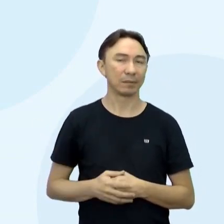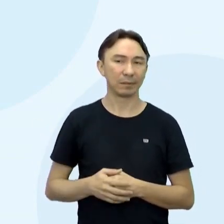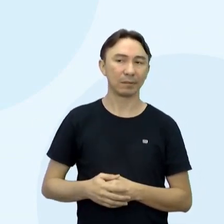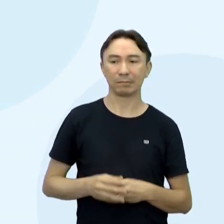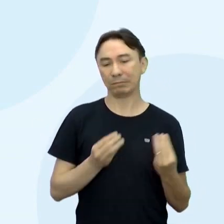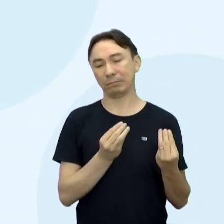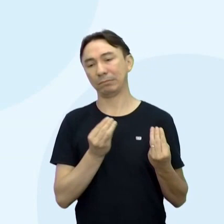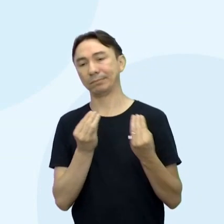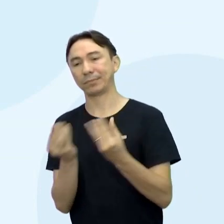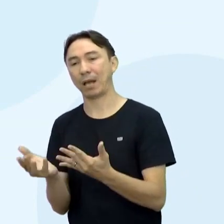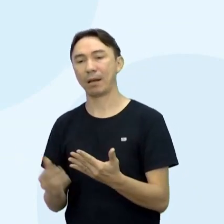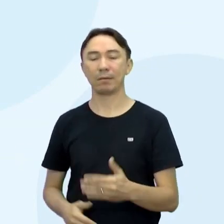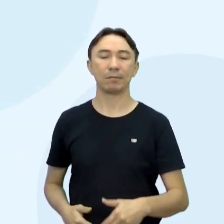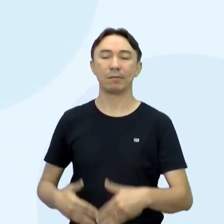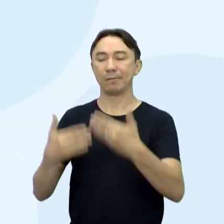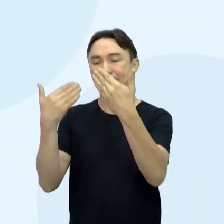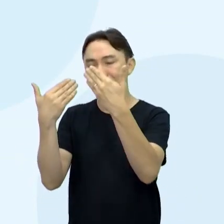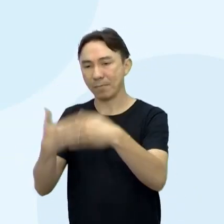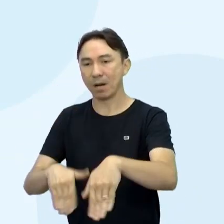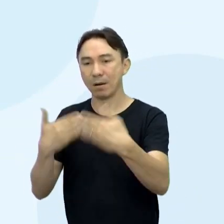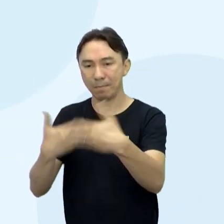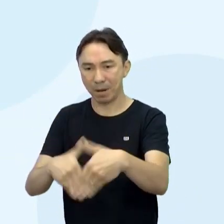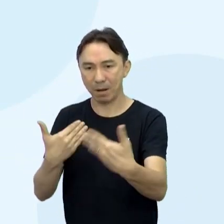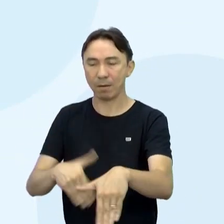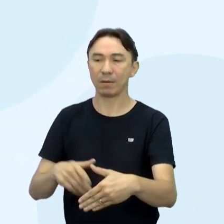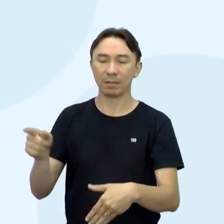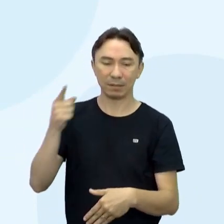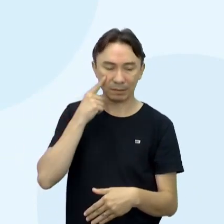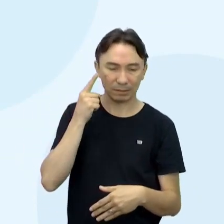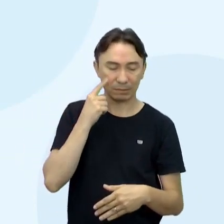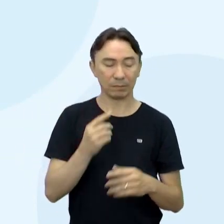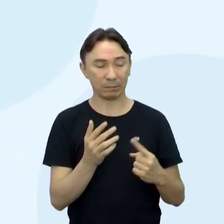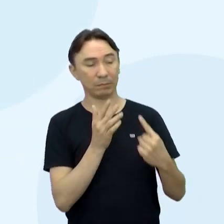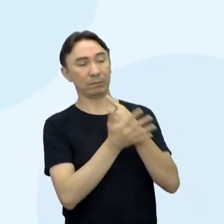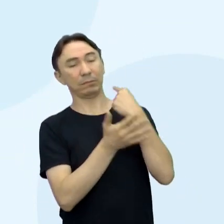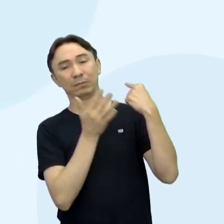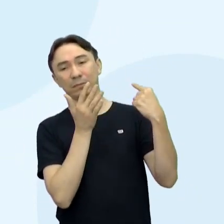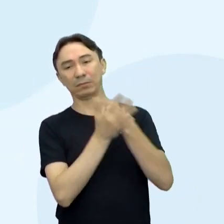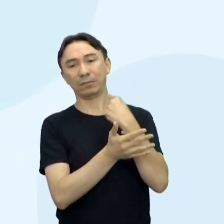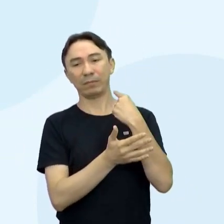questões abertas ou de questões objetivas,